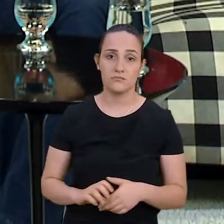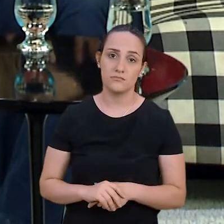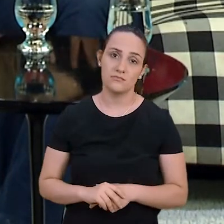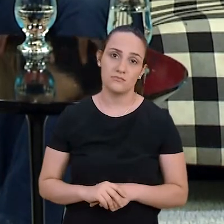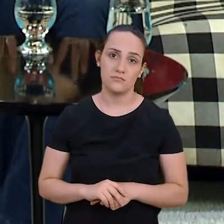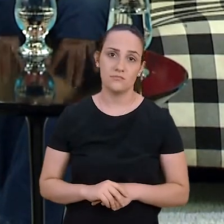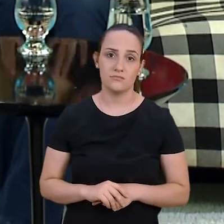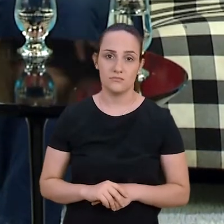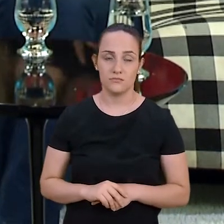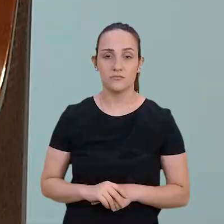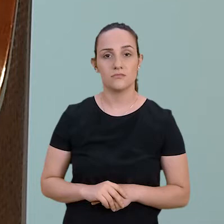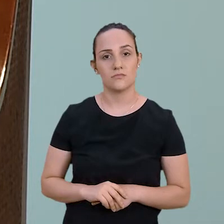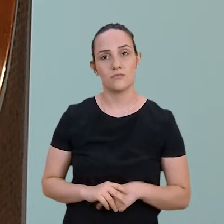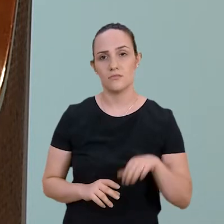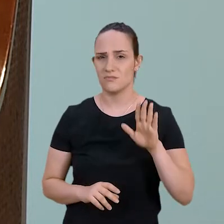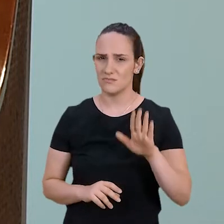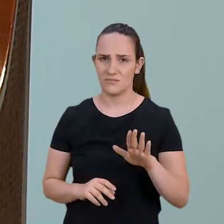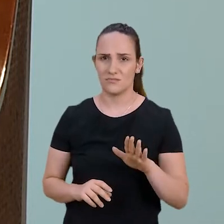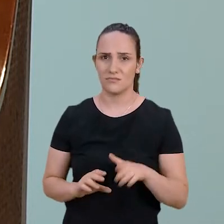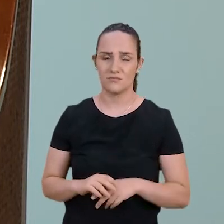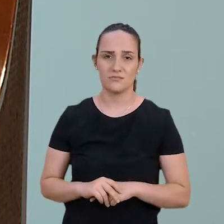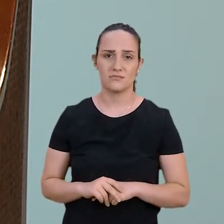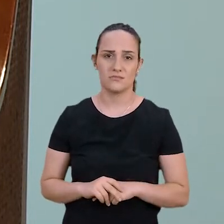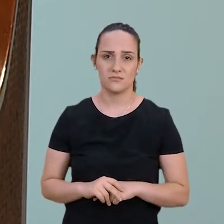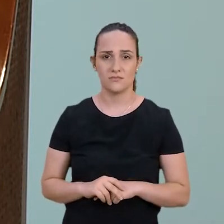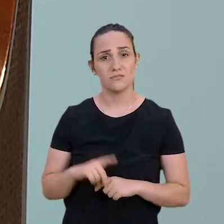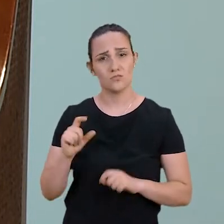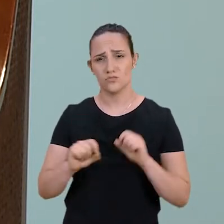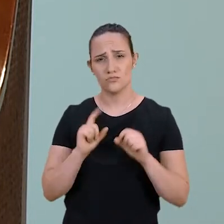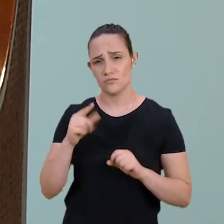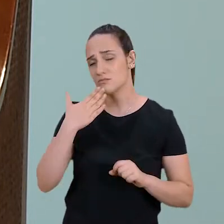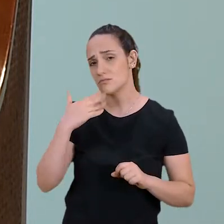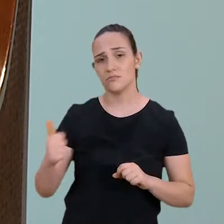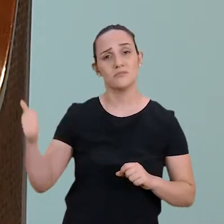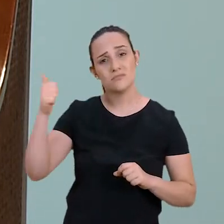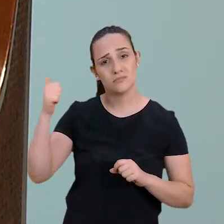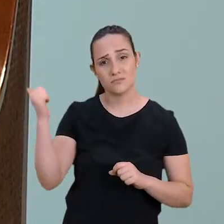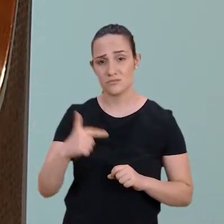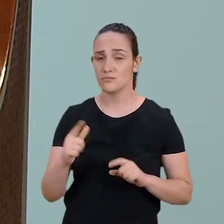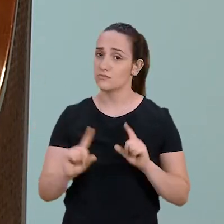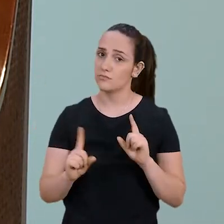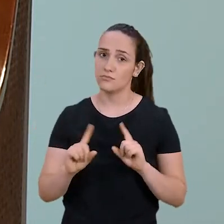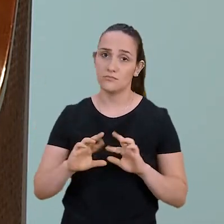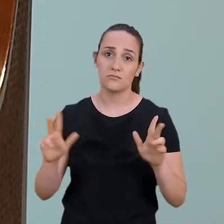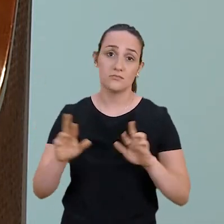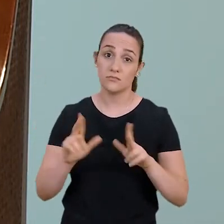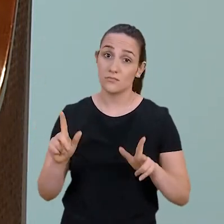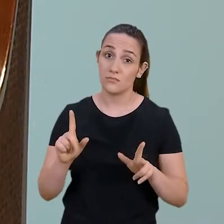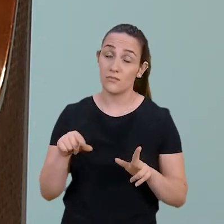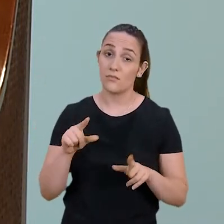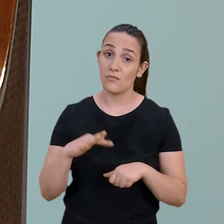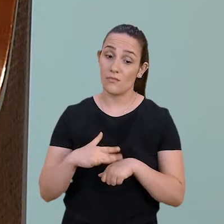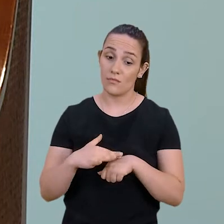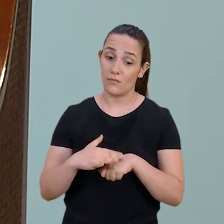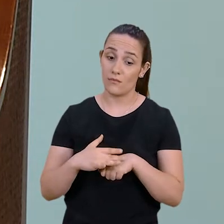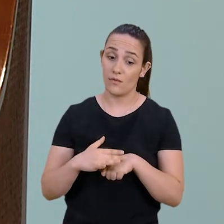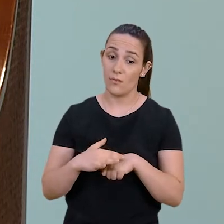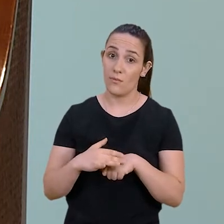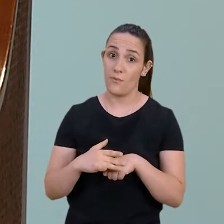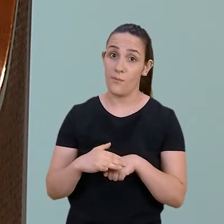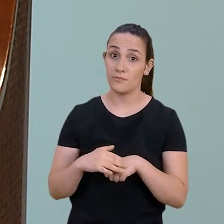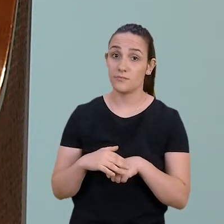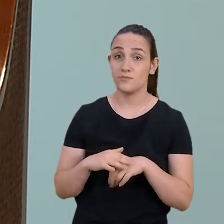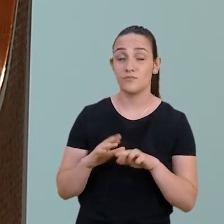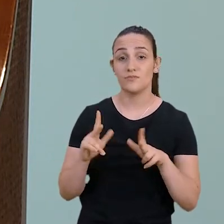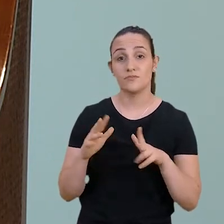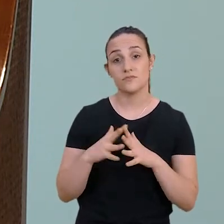Não necessariamente. Eu não diria que não é a questão de ser melhor. A gente está falando aqui, Lívia, de patologias que são